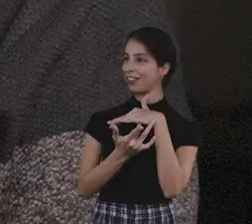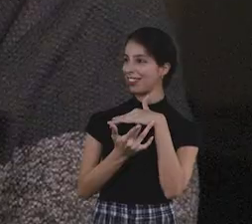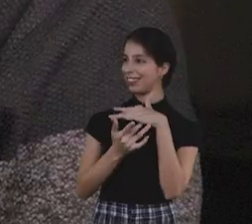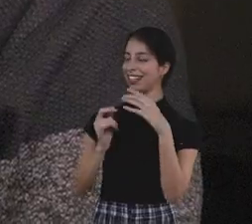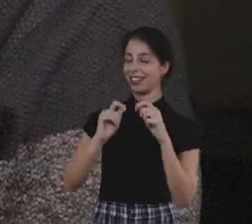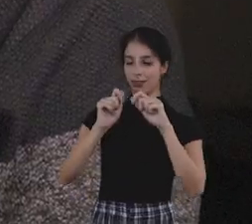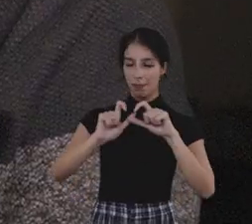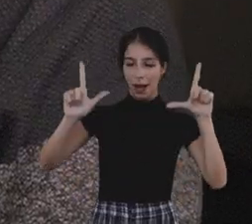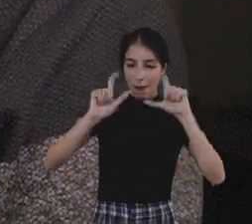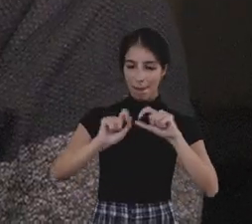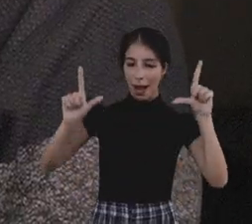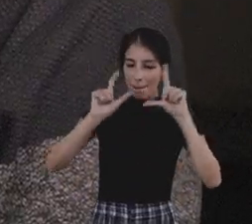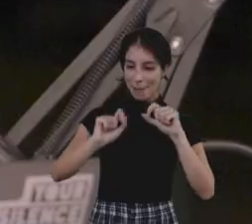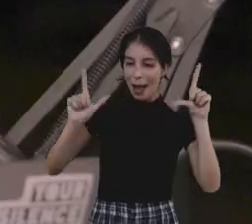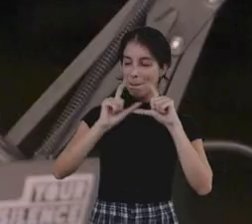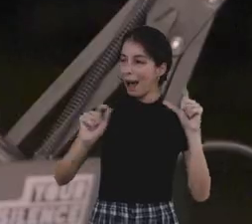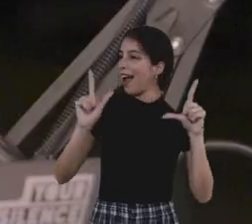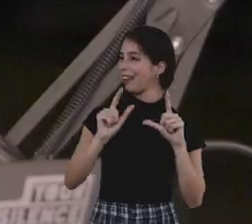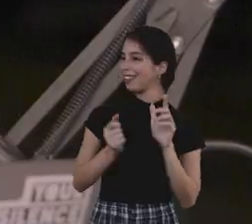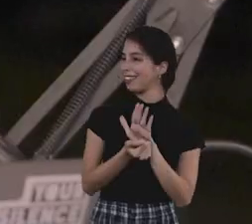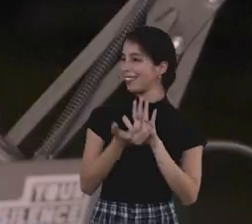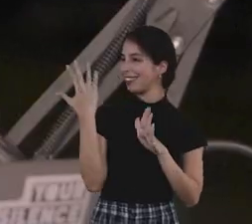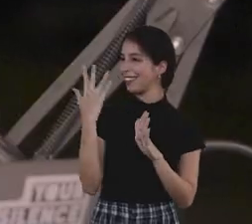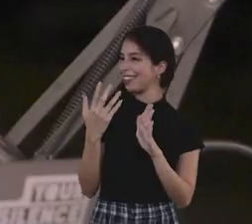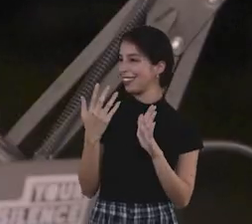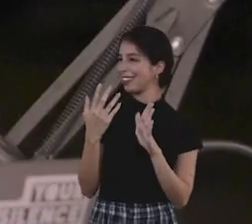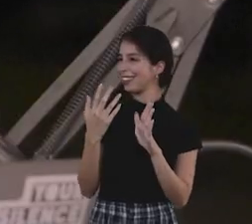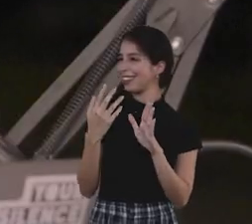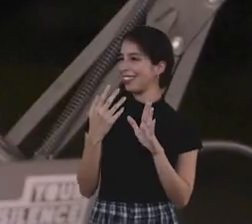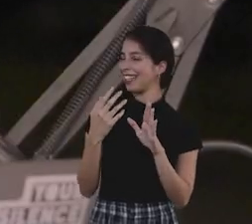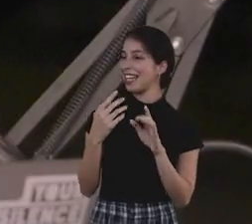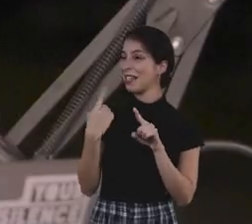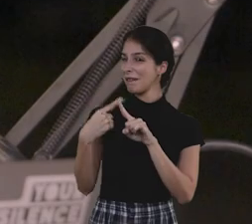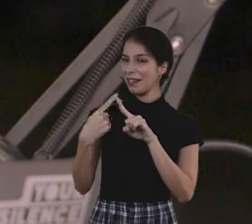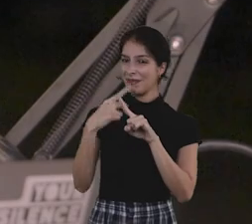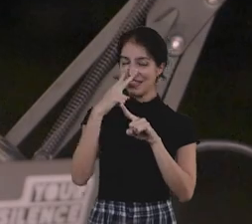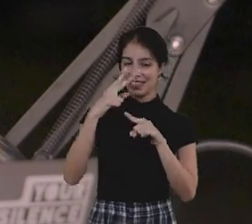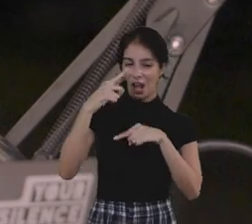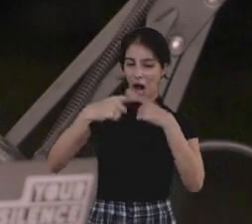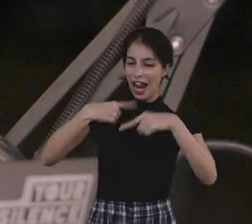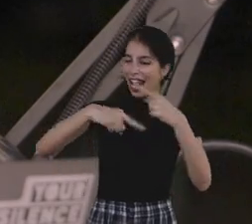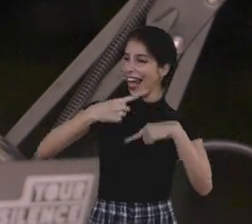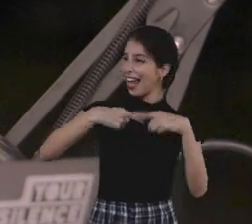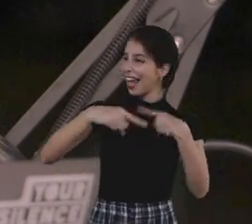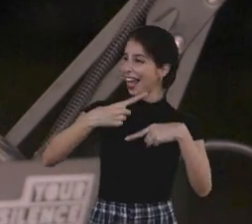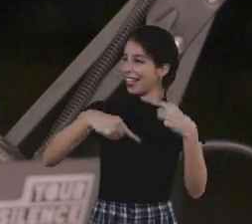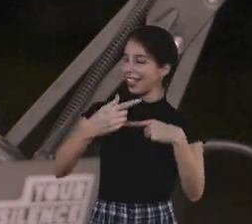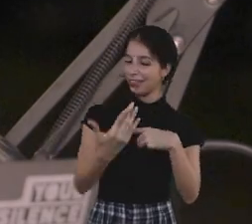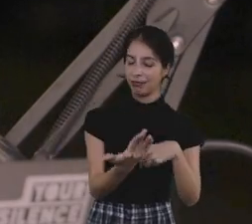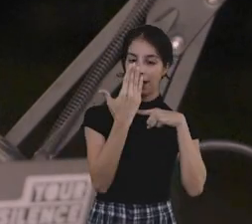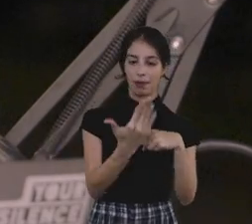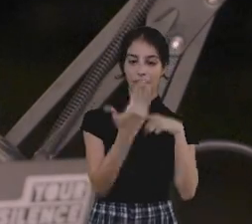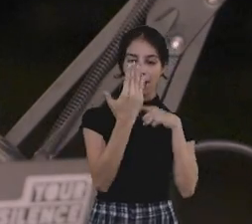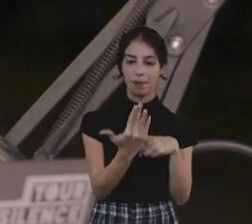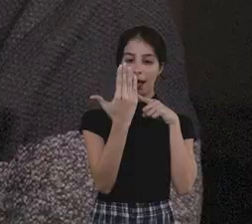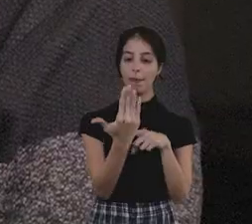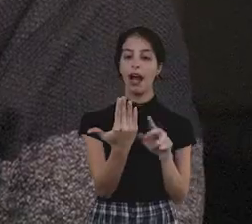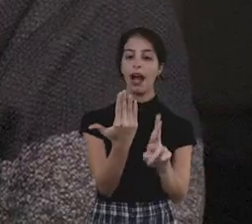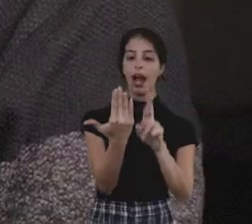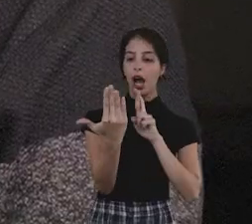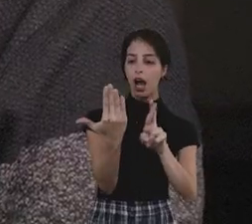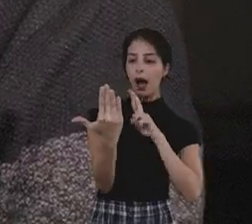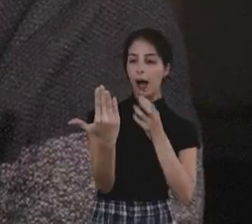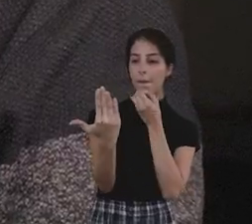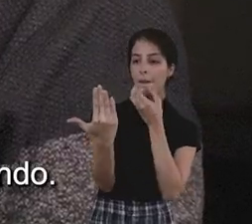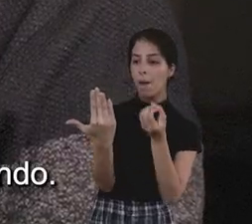por dia sim porque essa roleta de de caça nquel tá sempre mostrando esse